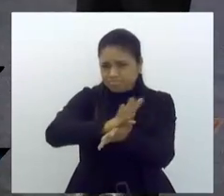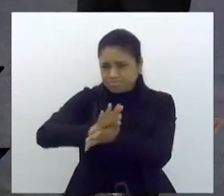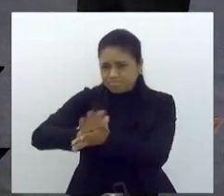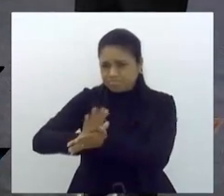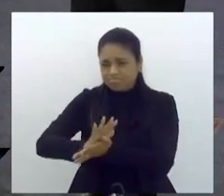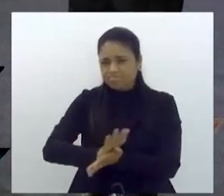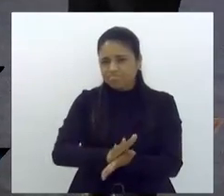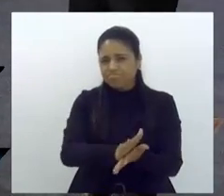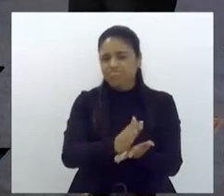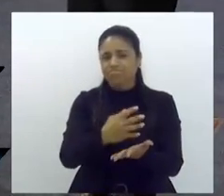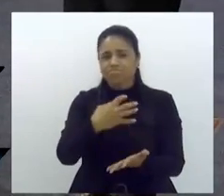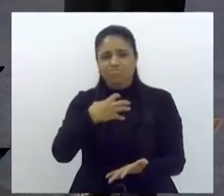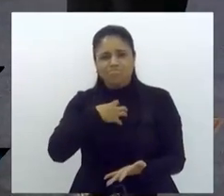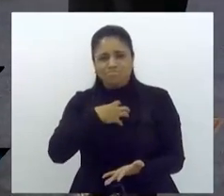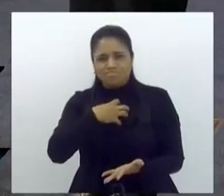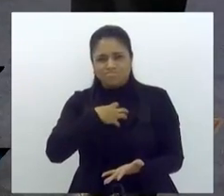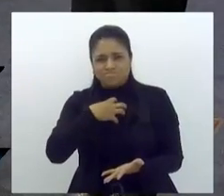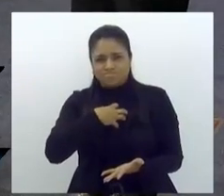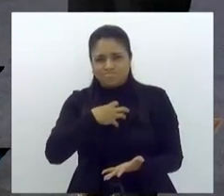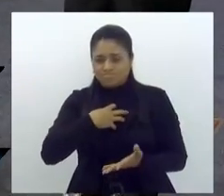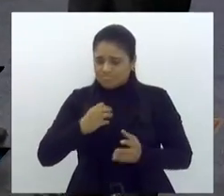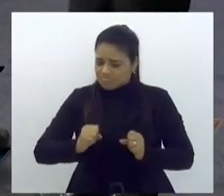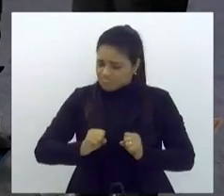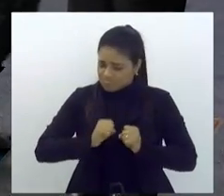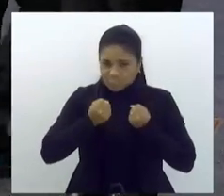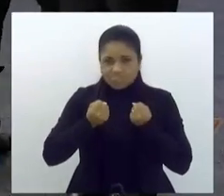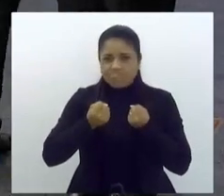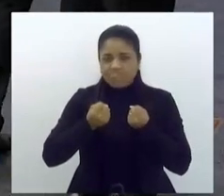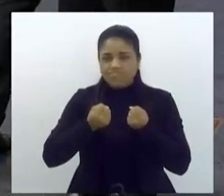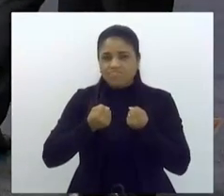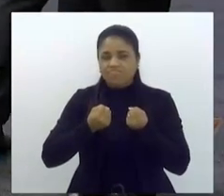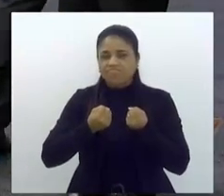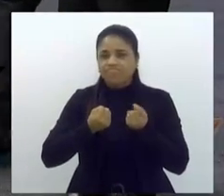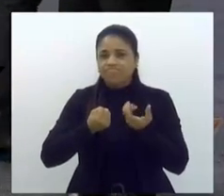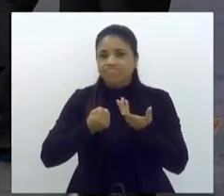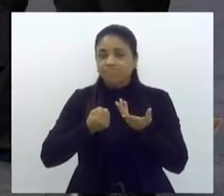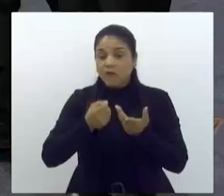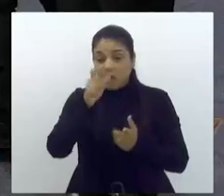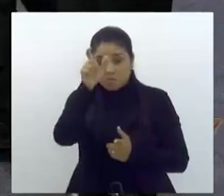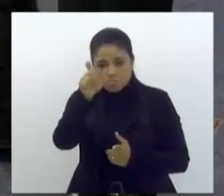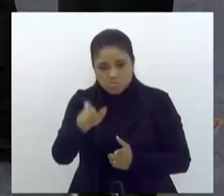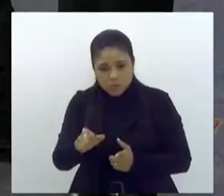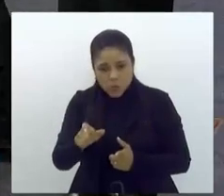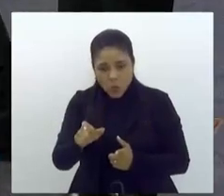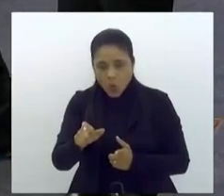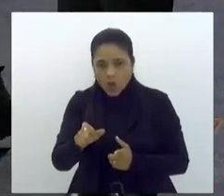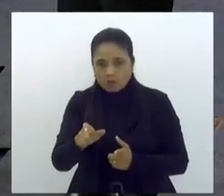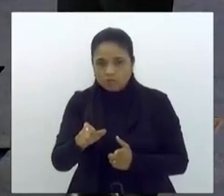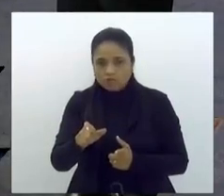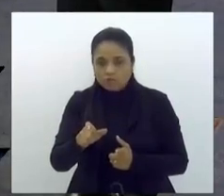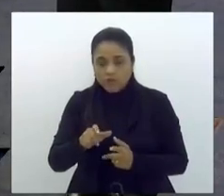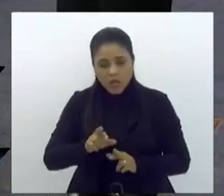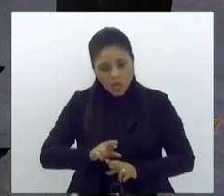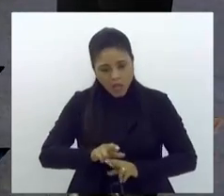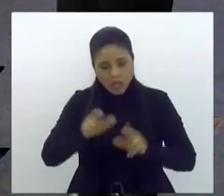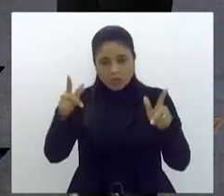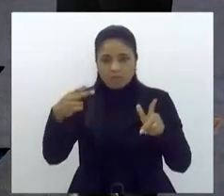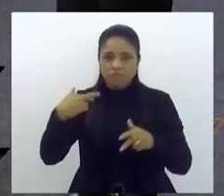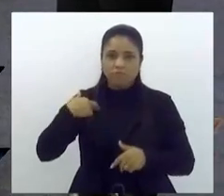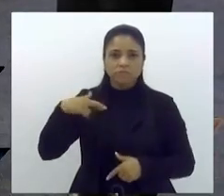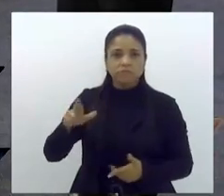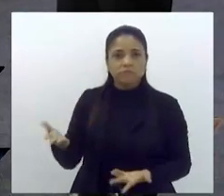esse sentimento oriento só porque a pessoa não segue a religião do